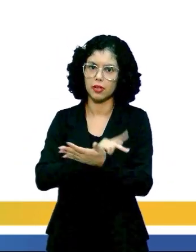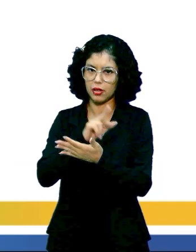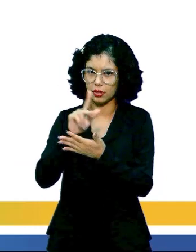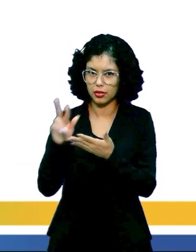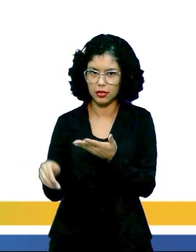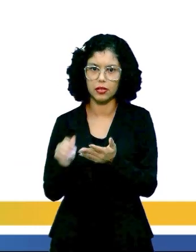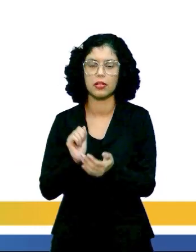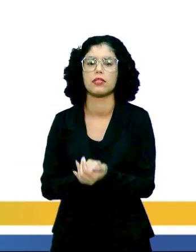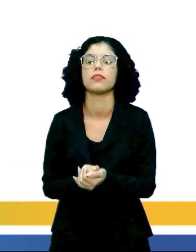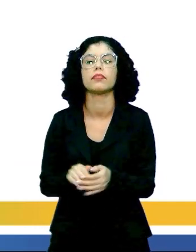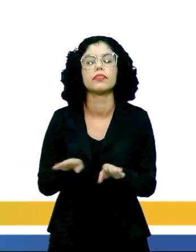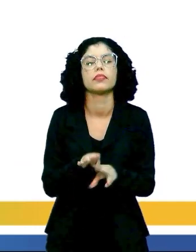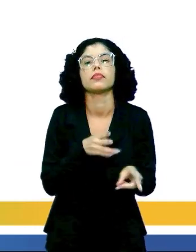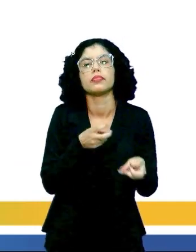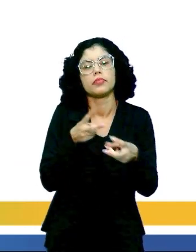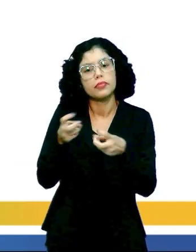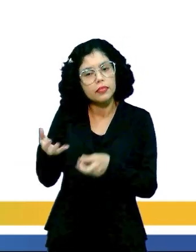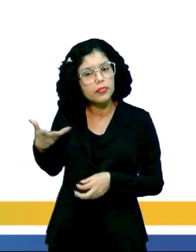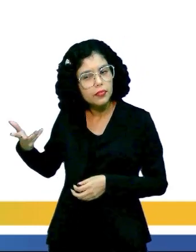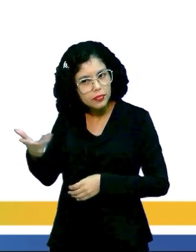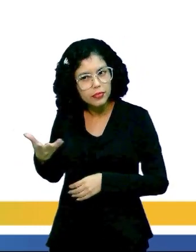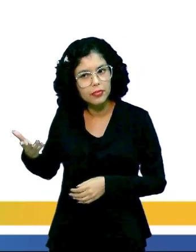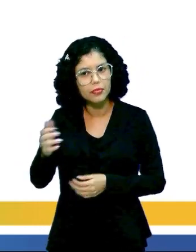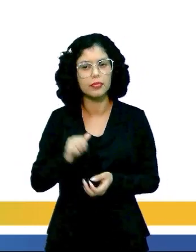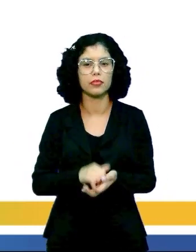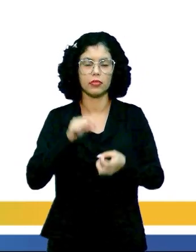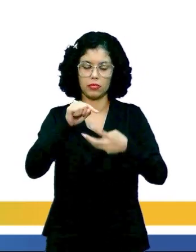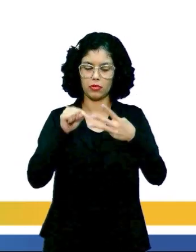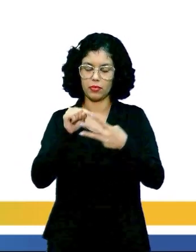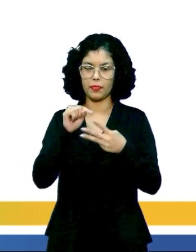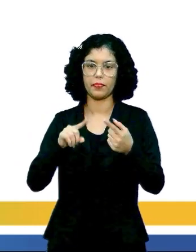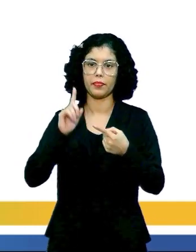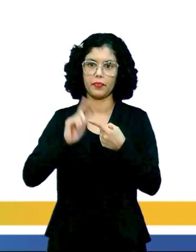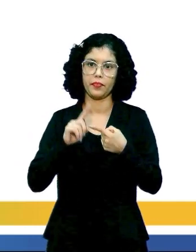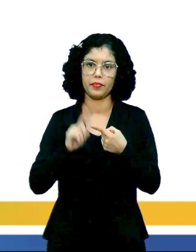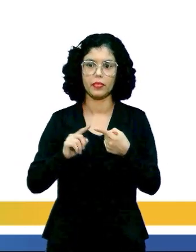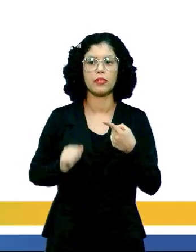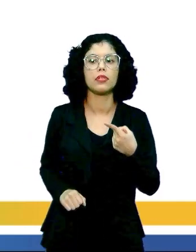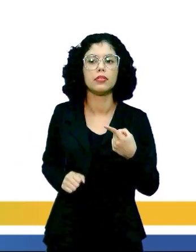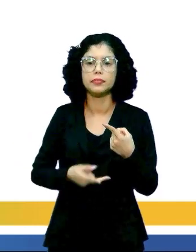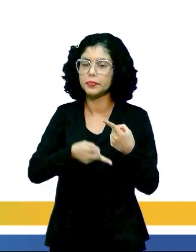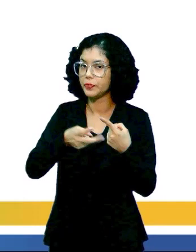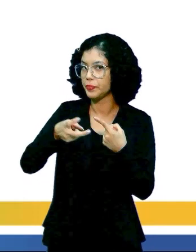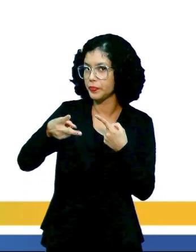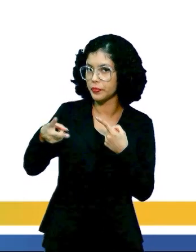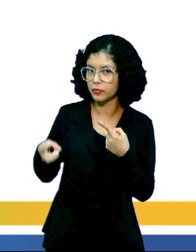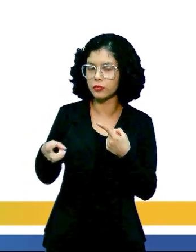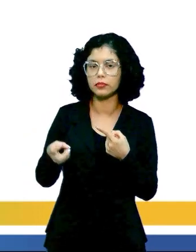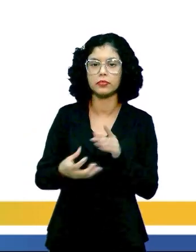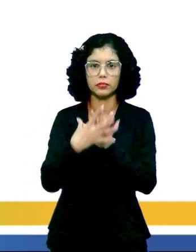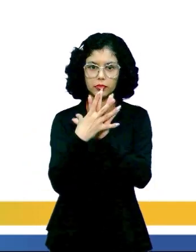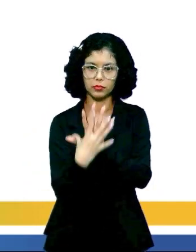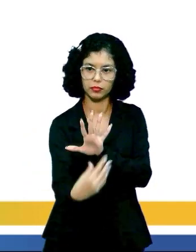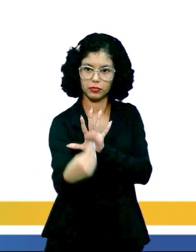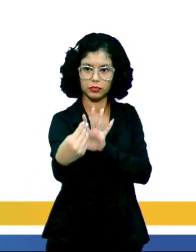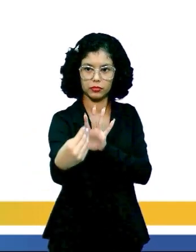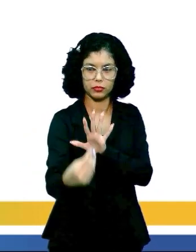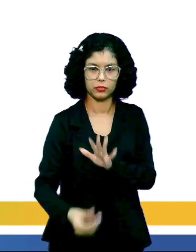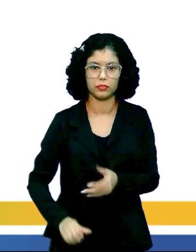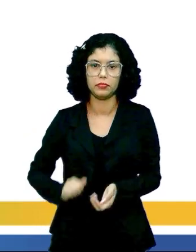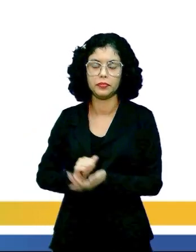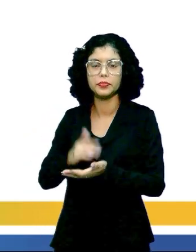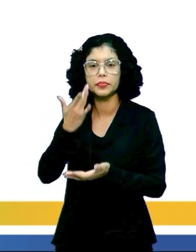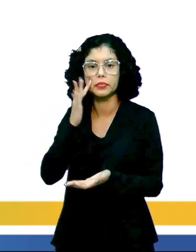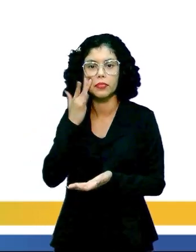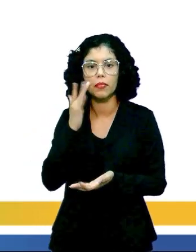Então, o Rutherford ele teve basicamente três conclusões. Primeiro, ele percebeu que, ao projetar o feixe de luz na lâmina